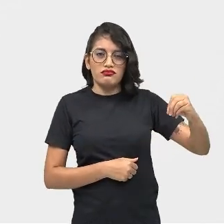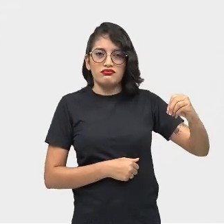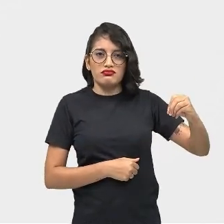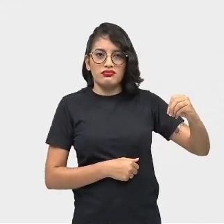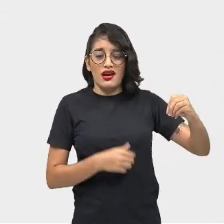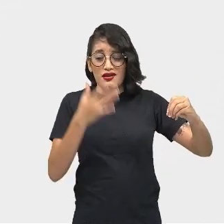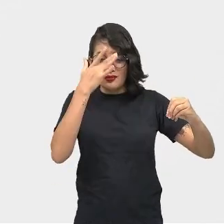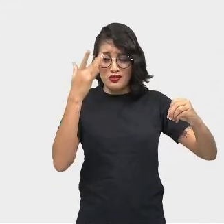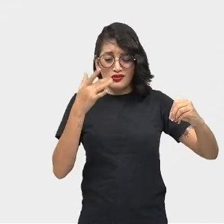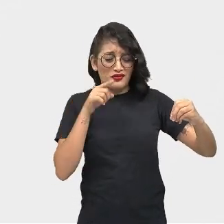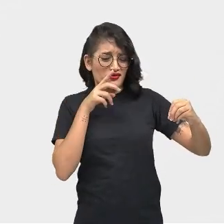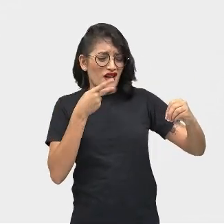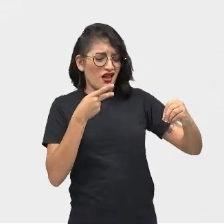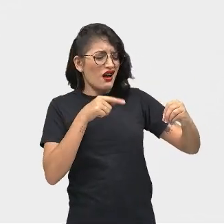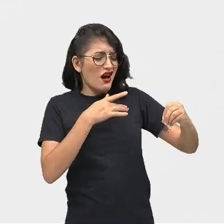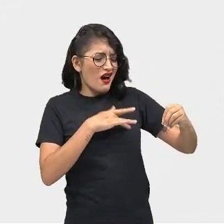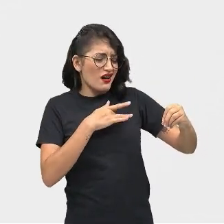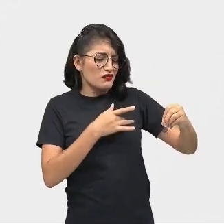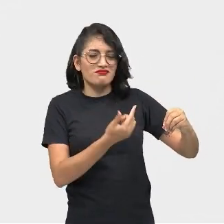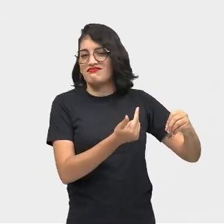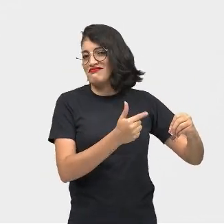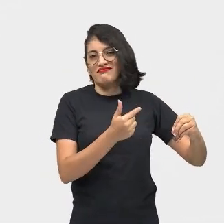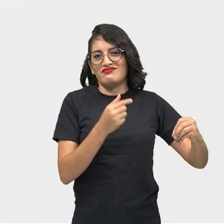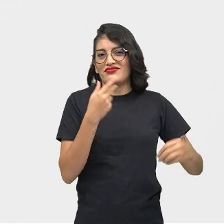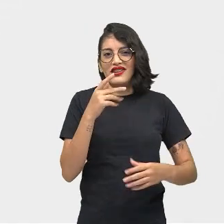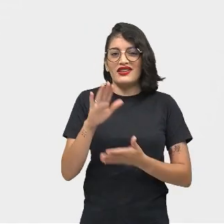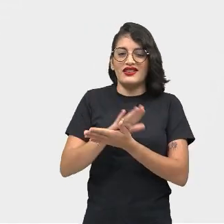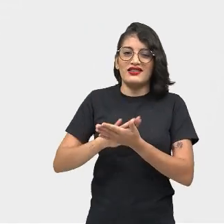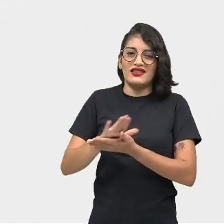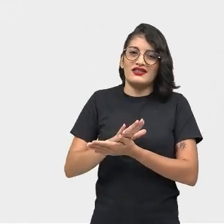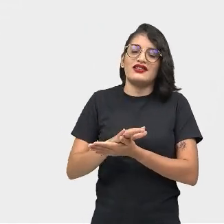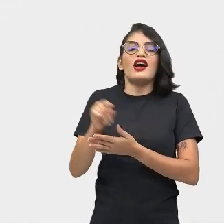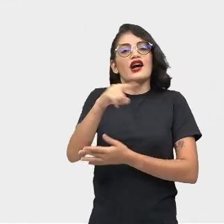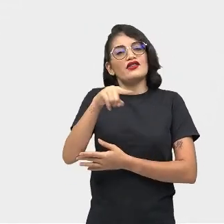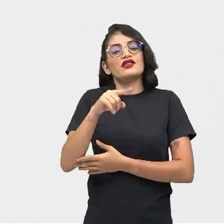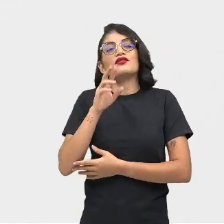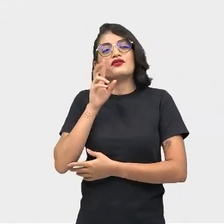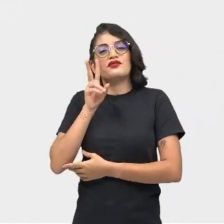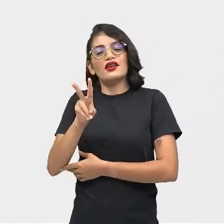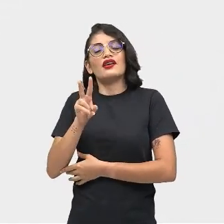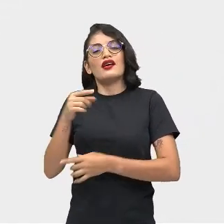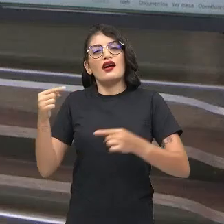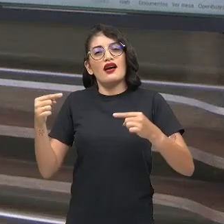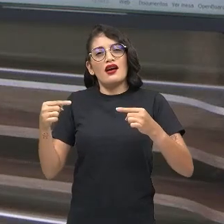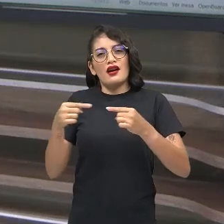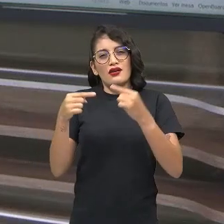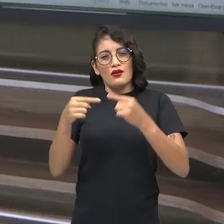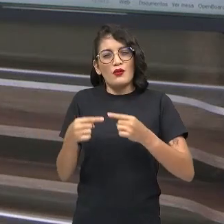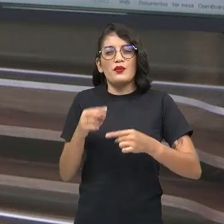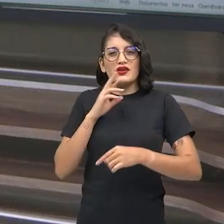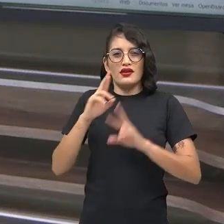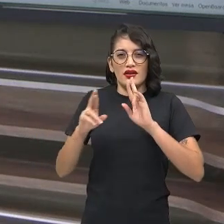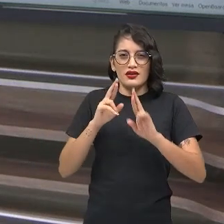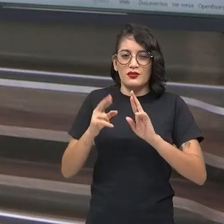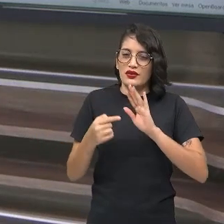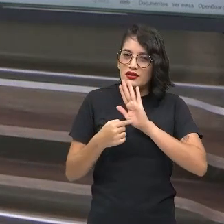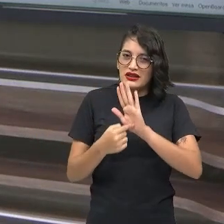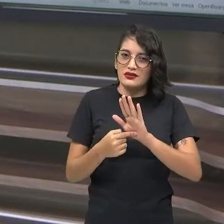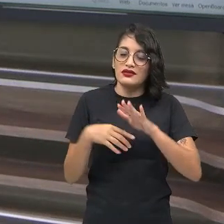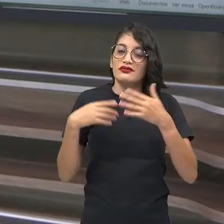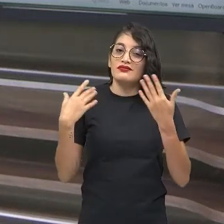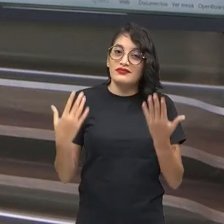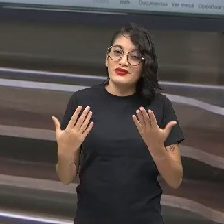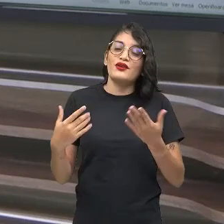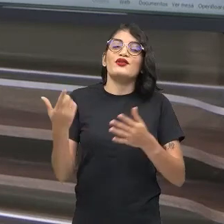que pena. Aí você confere a sua resposta, possivelmente tenha sido também a que nós estamos apresentando. E, claro, fica o